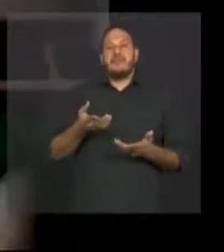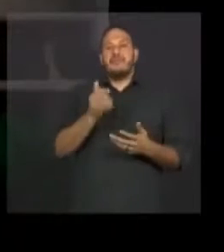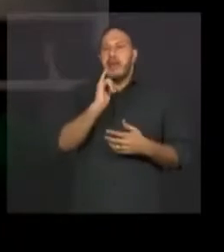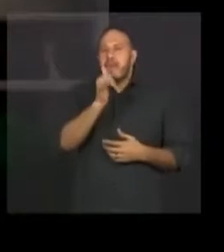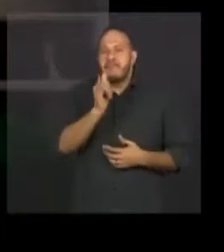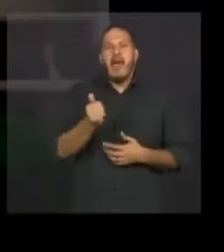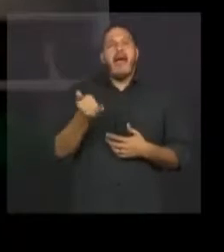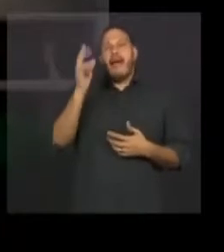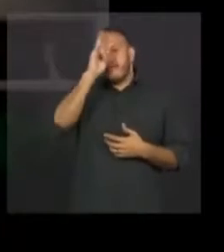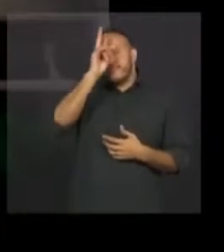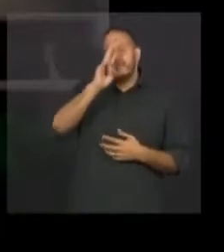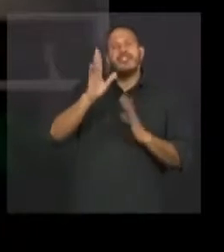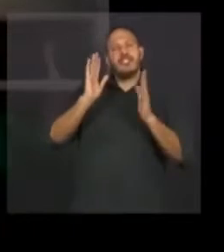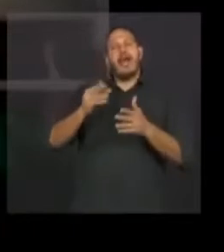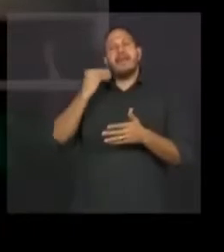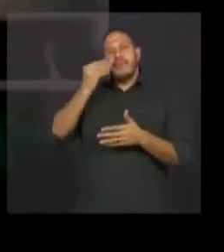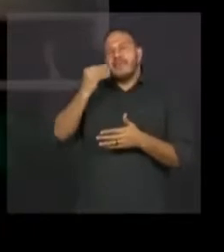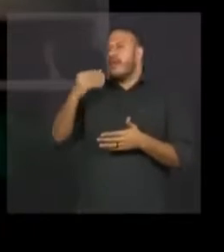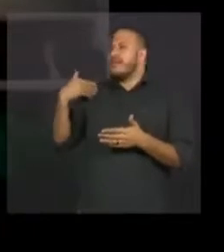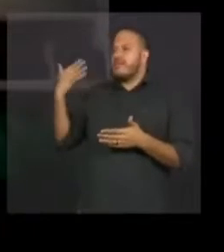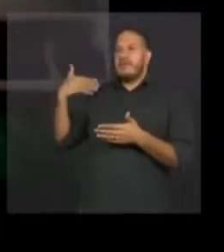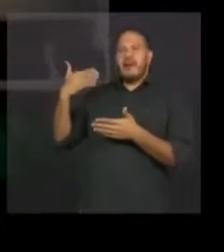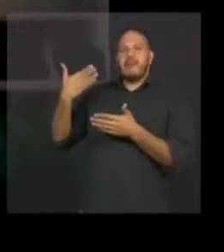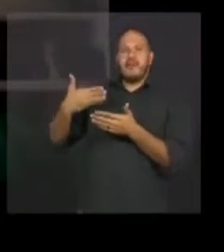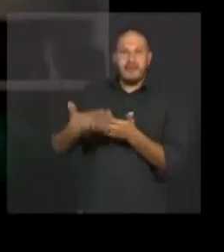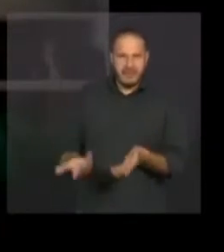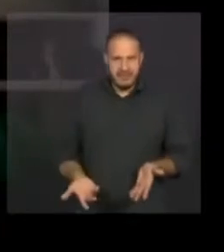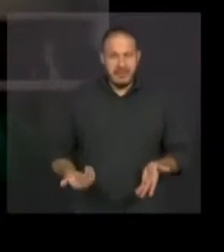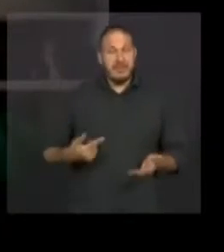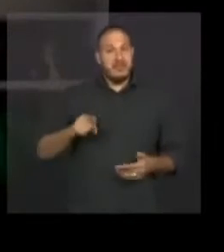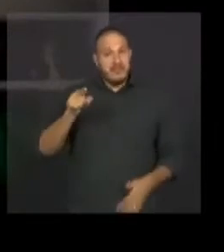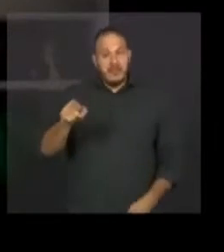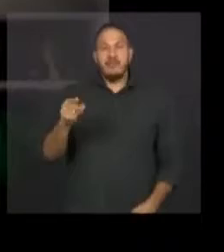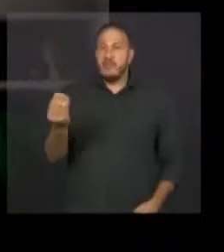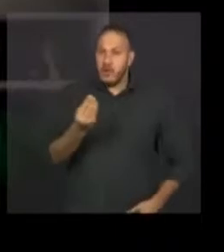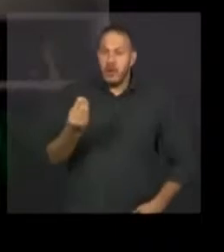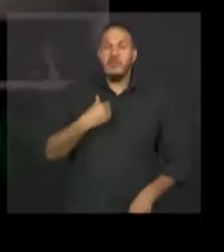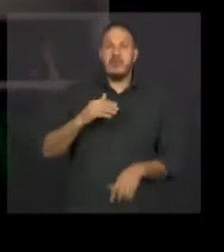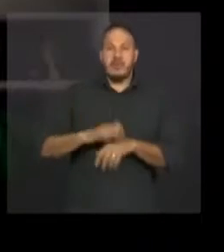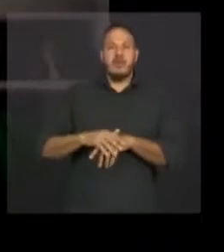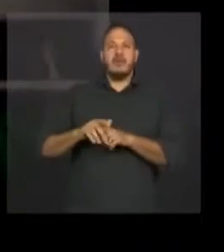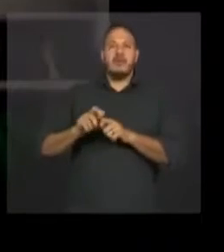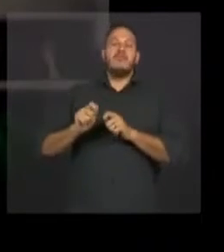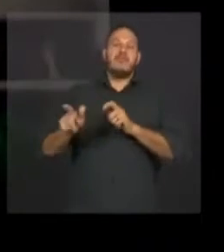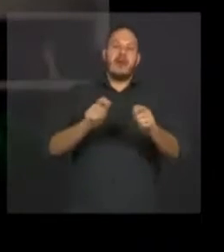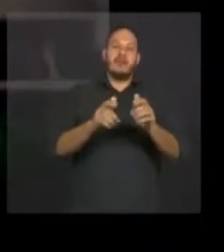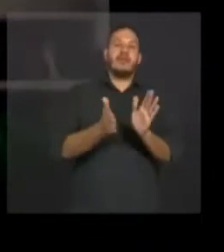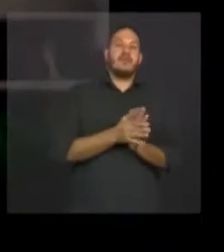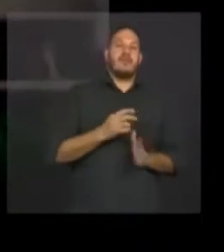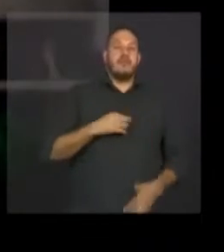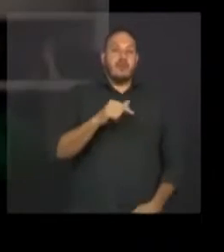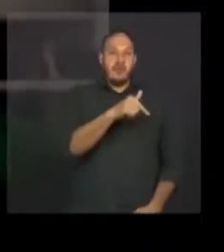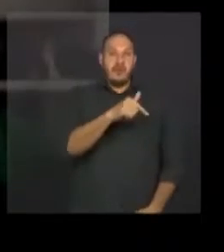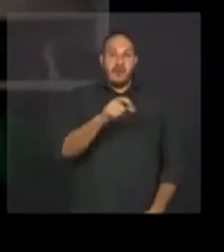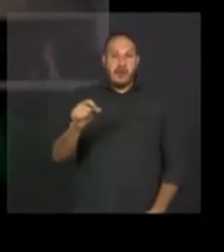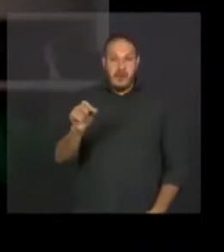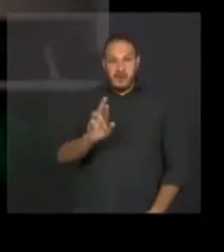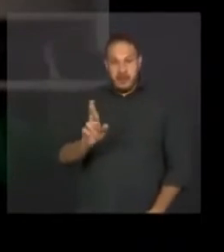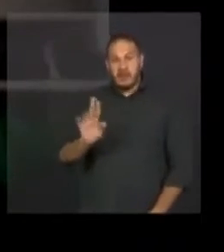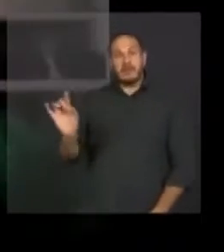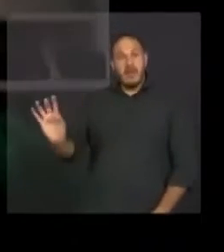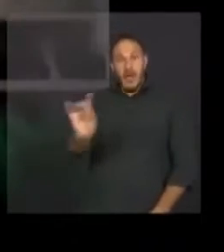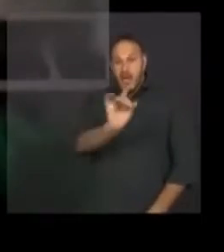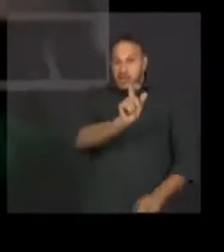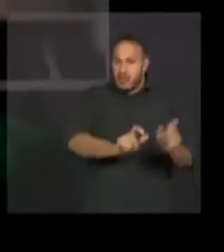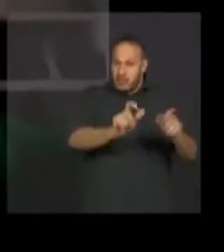o que já viveram, o que vivenciaram. E com um pagamento de R$ 700 por cada